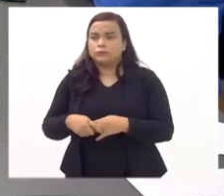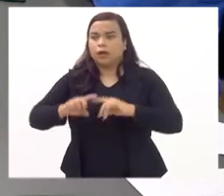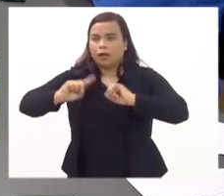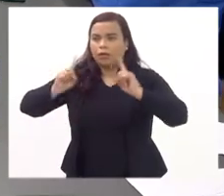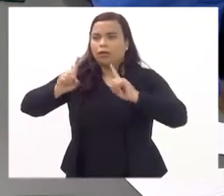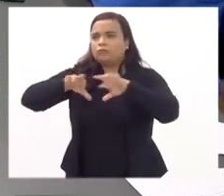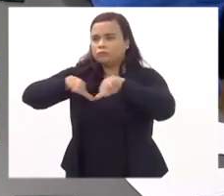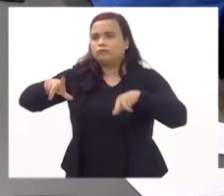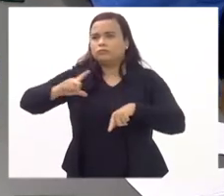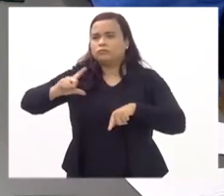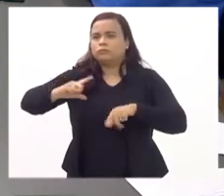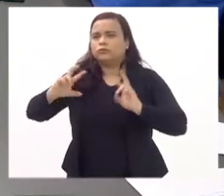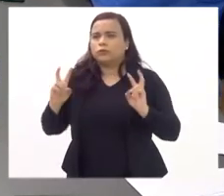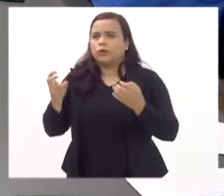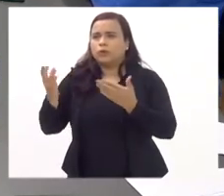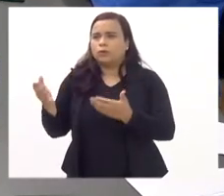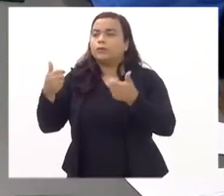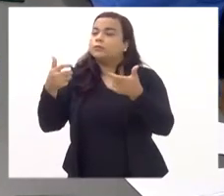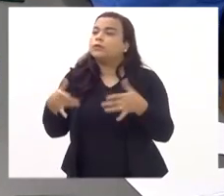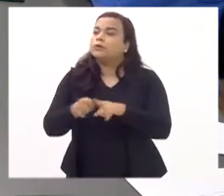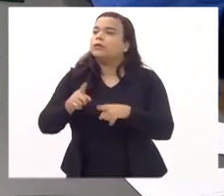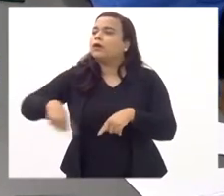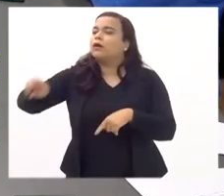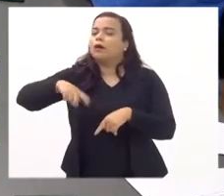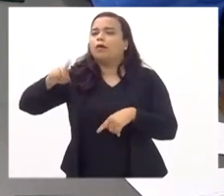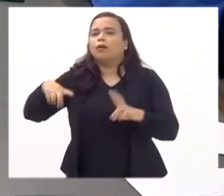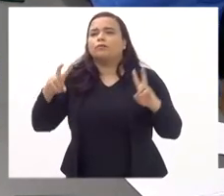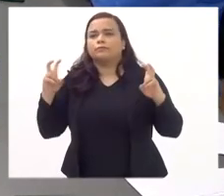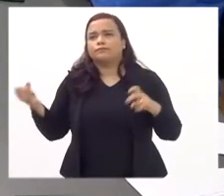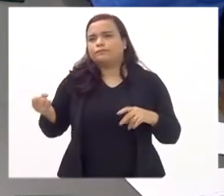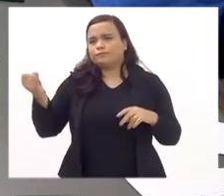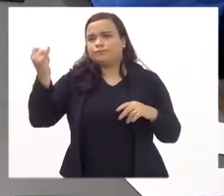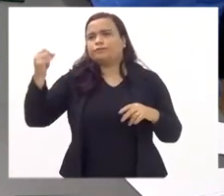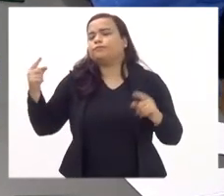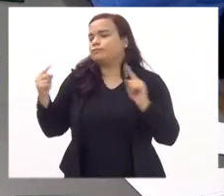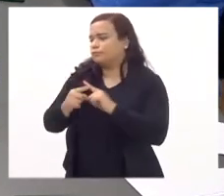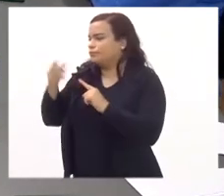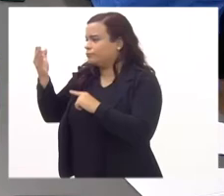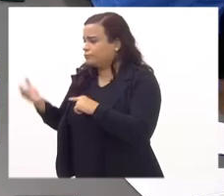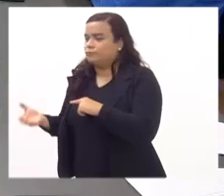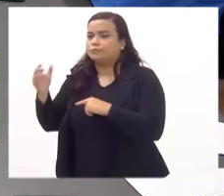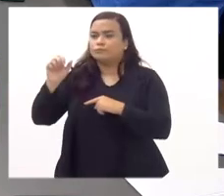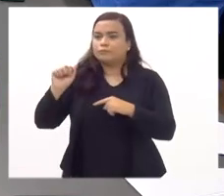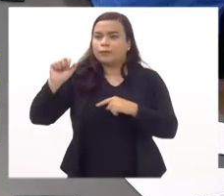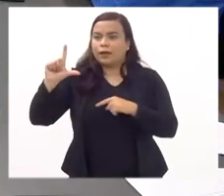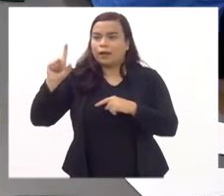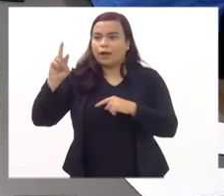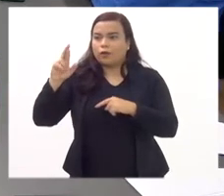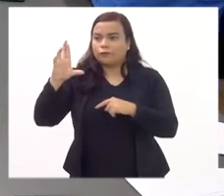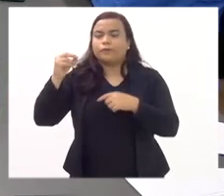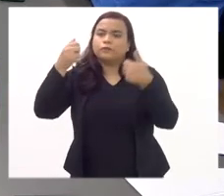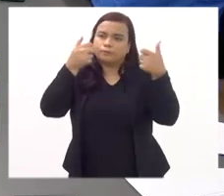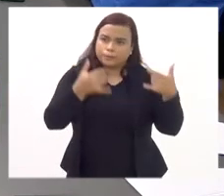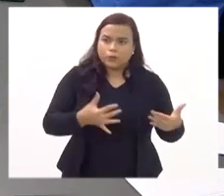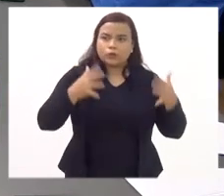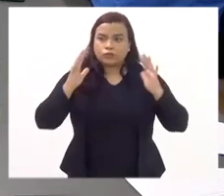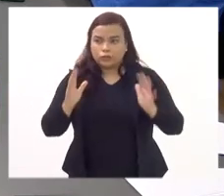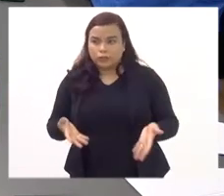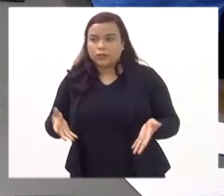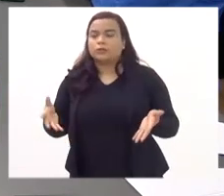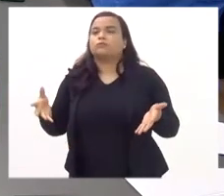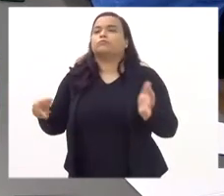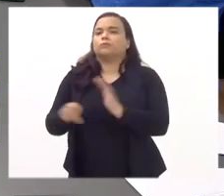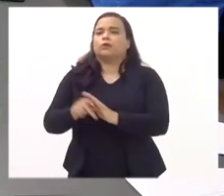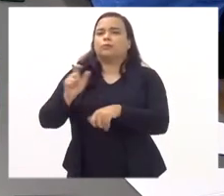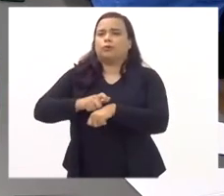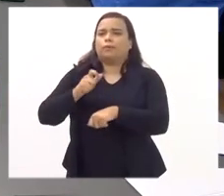reclamar disso e dizer que para eles isso é uma questão, e aí casa com o que o Álvaro acabou, né, de falar sobre esse momento